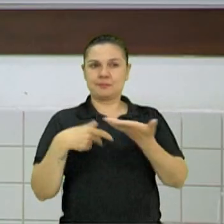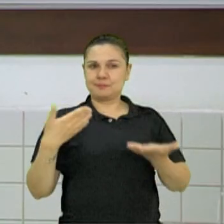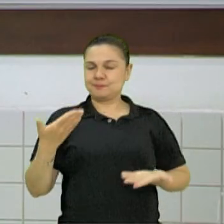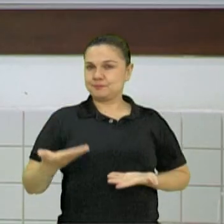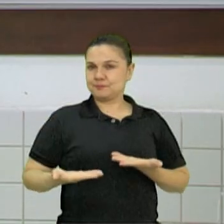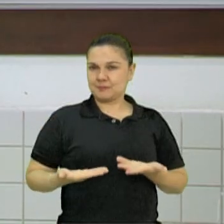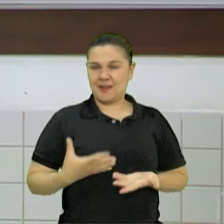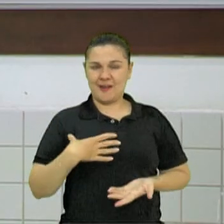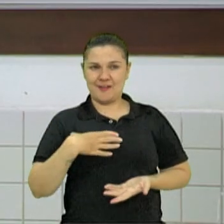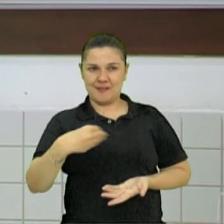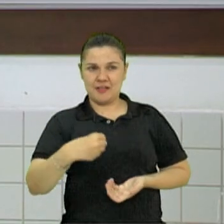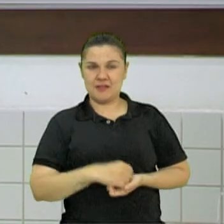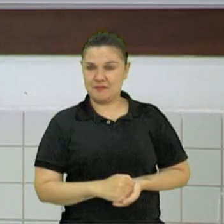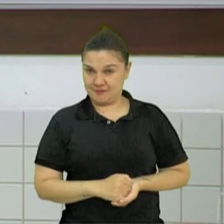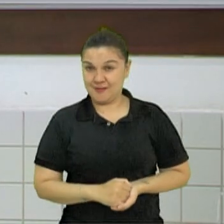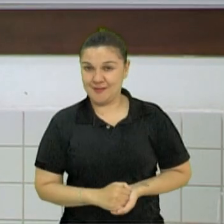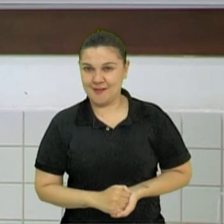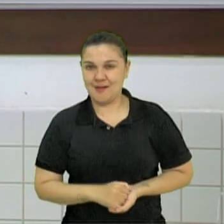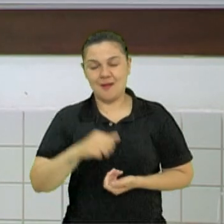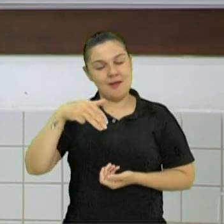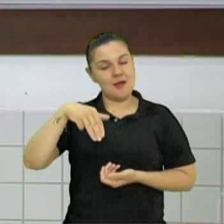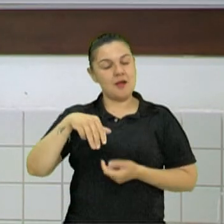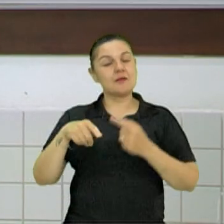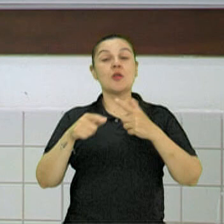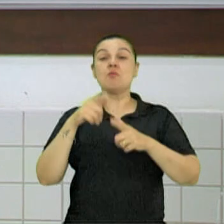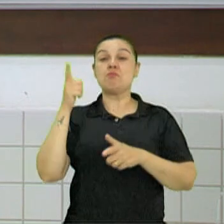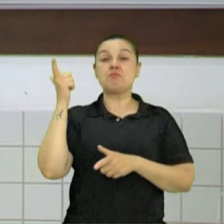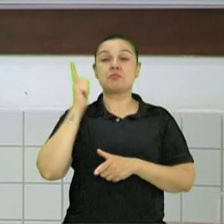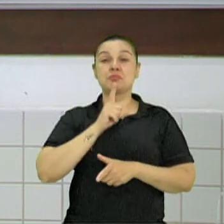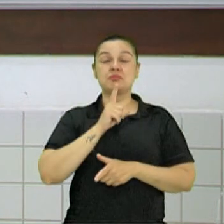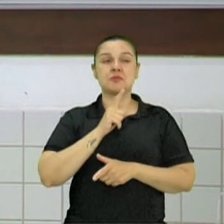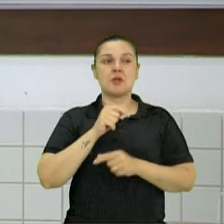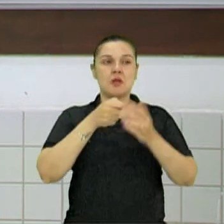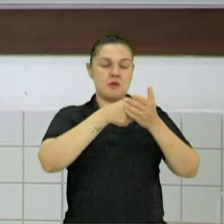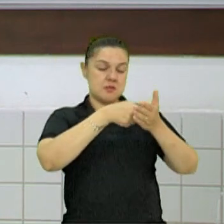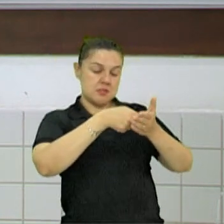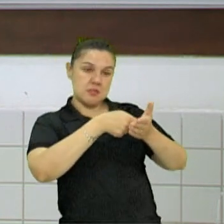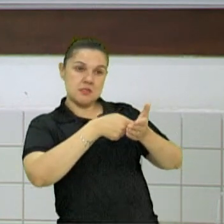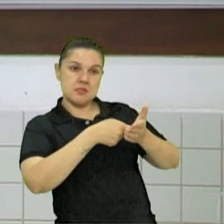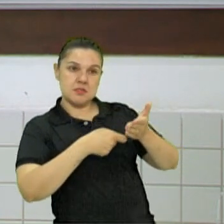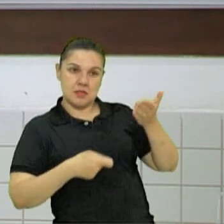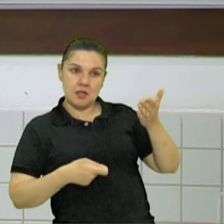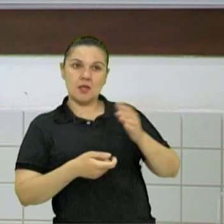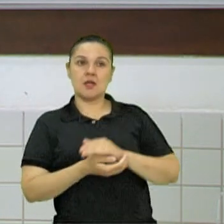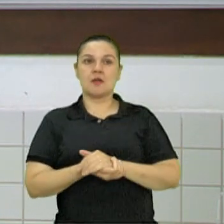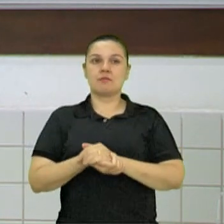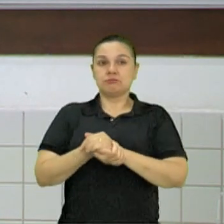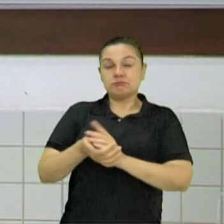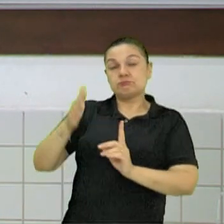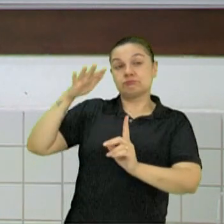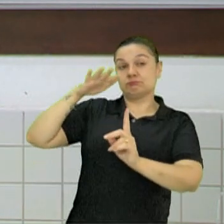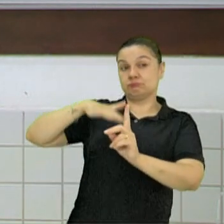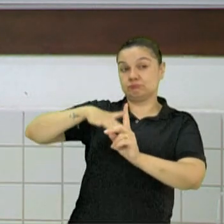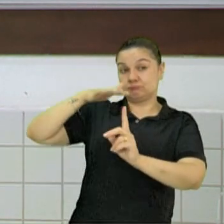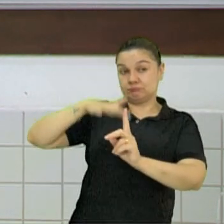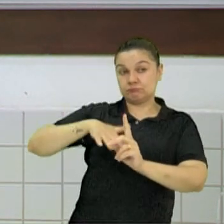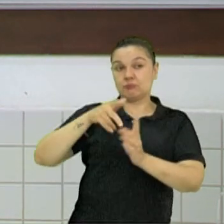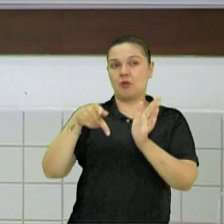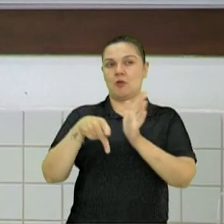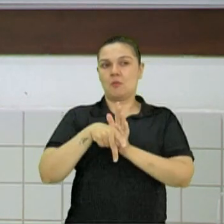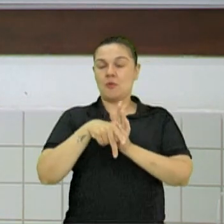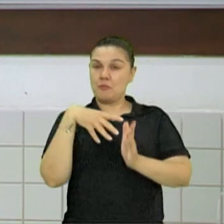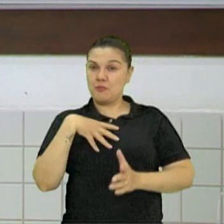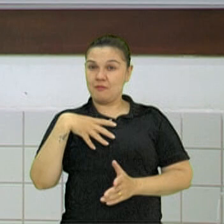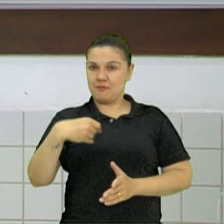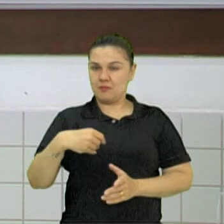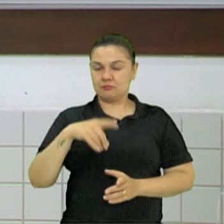esse Basílio da Gama era esperto. Ele poderia ser exilado, ele foi lá, escreveu um poema exaltando o casamento da filha do